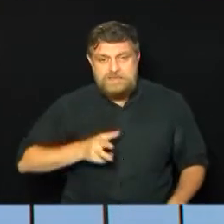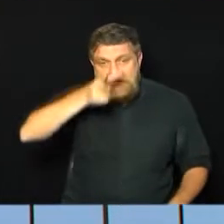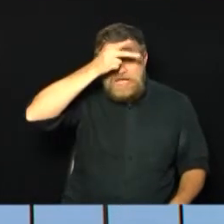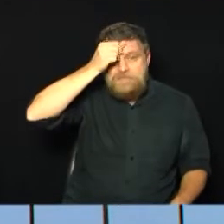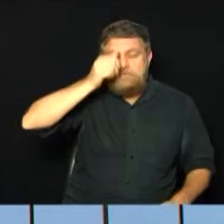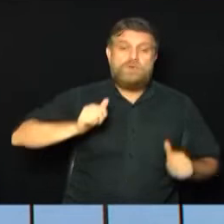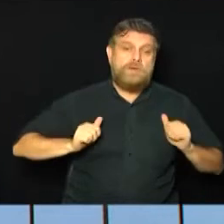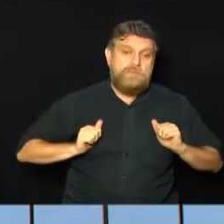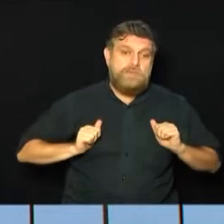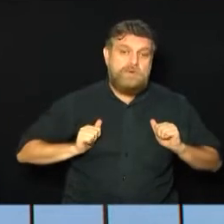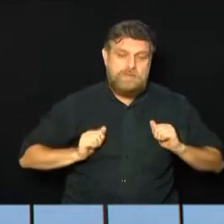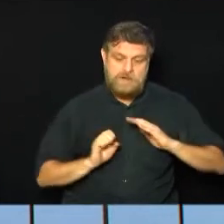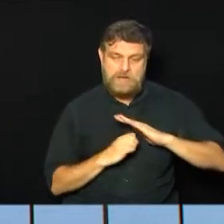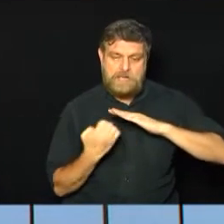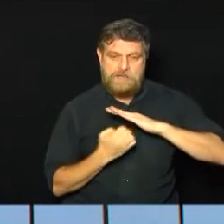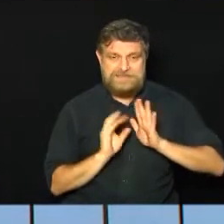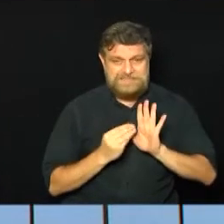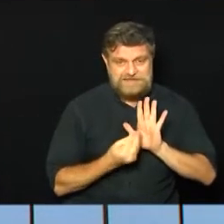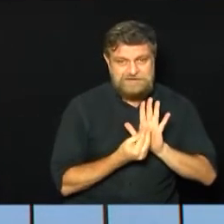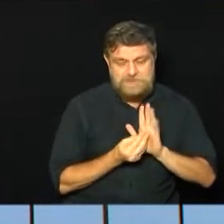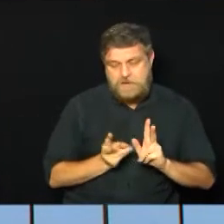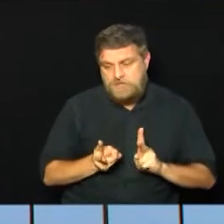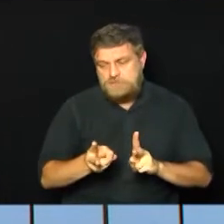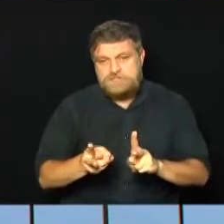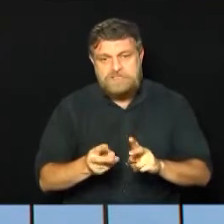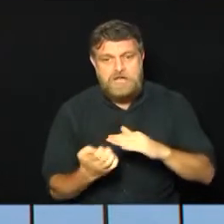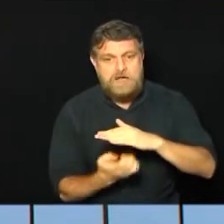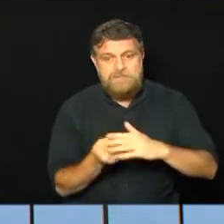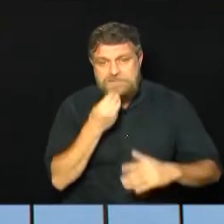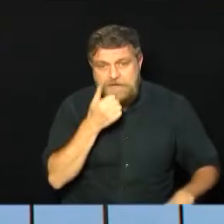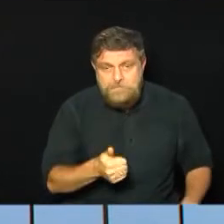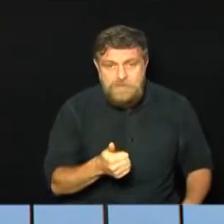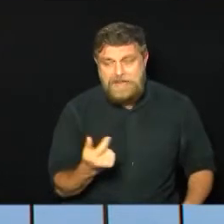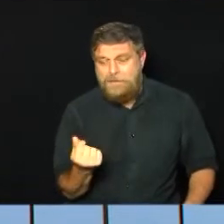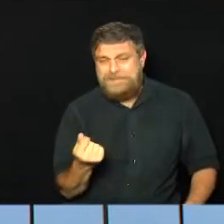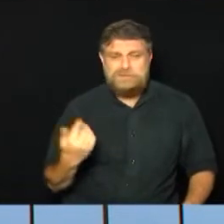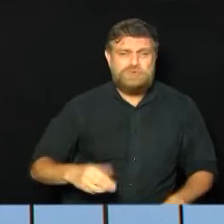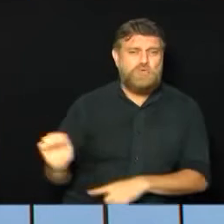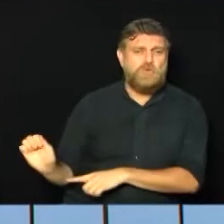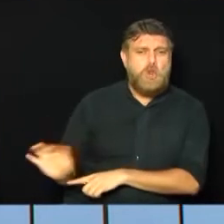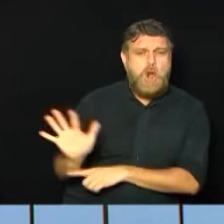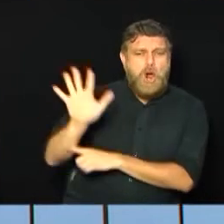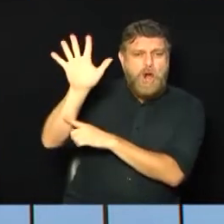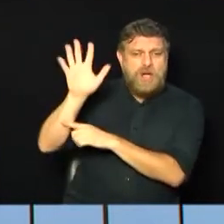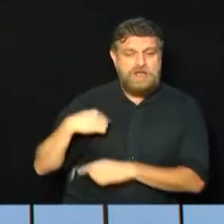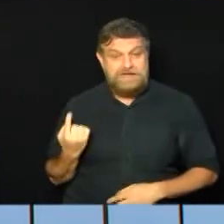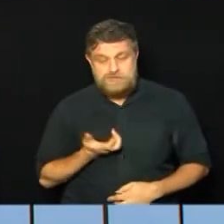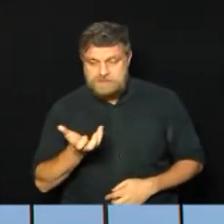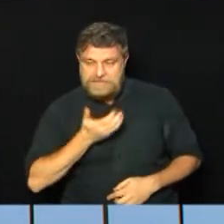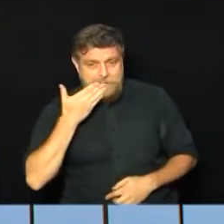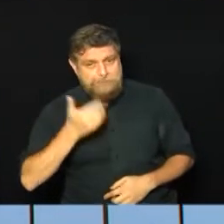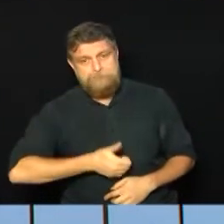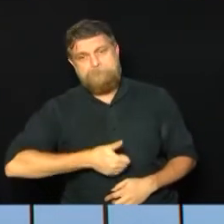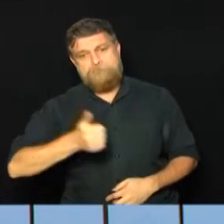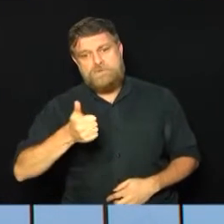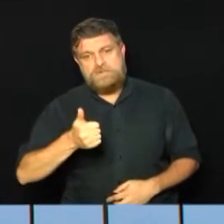não tiver interesse, vai continuar sendo apenas uma boa empresa, mas com a tarifa mais cara do Brasil. Então, a gente quer melhorar essa questão. E seria uma